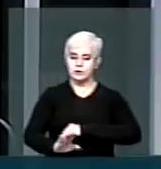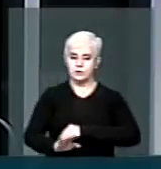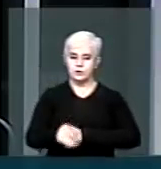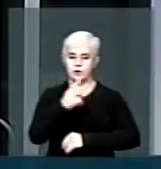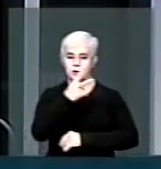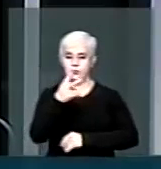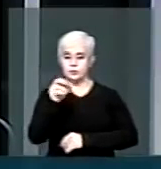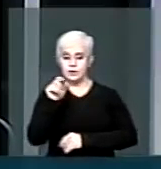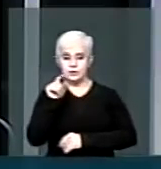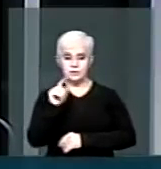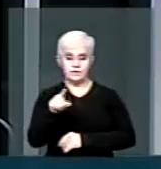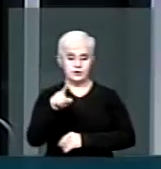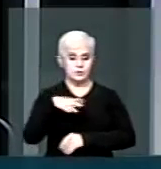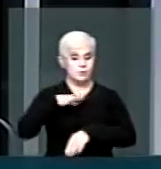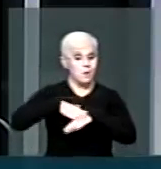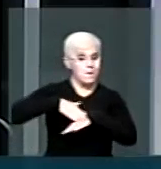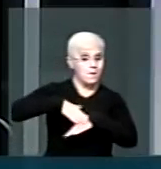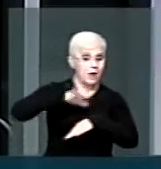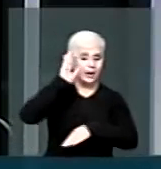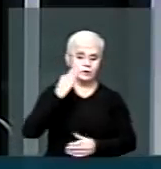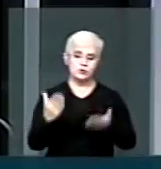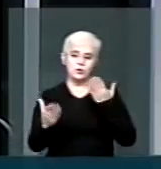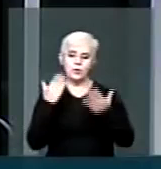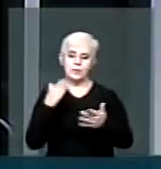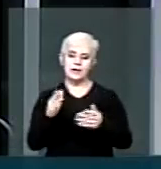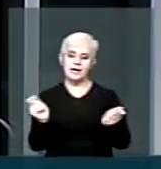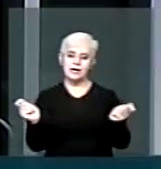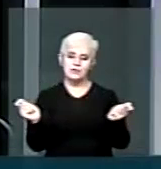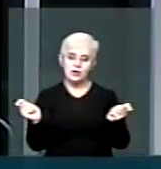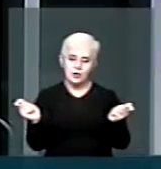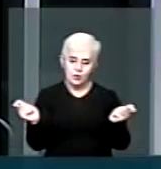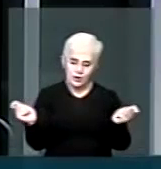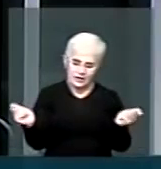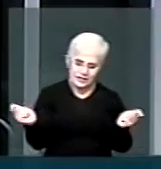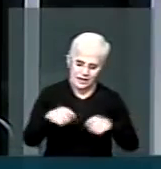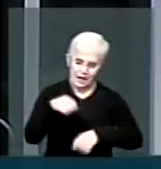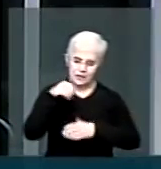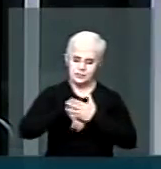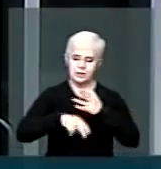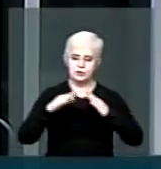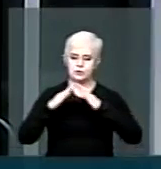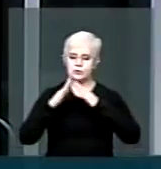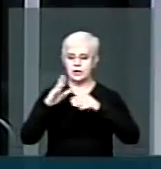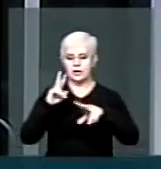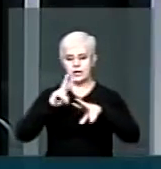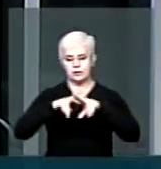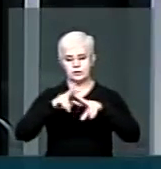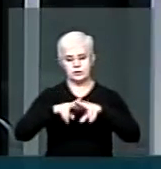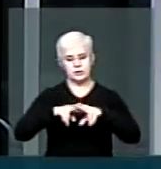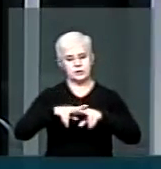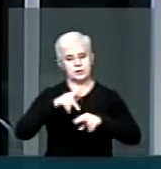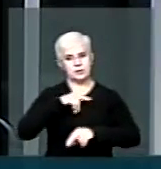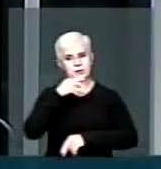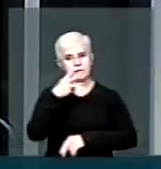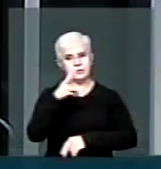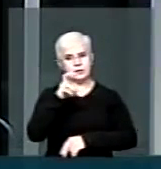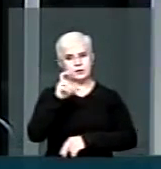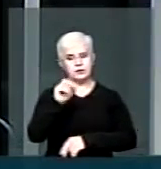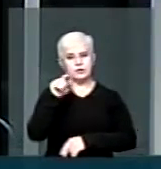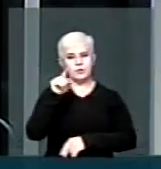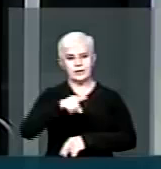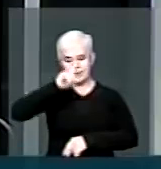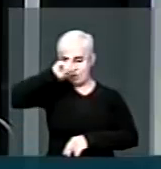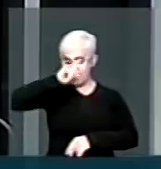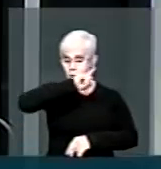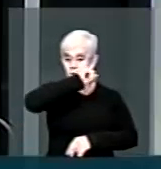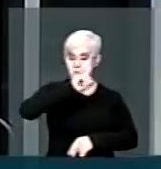220 mil a mais do que a capacidade dos presídios, e estima-se existirem 350 mil mandados